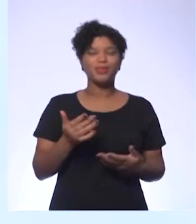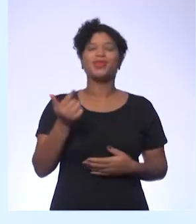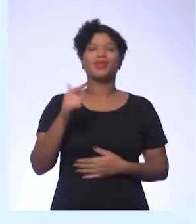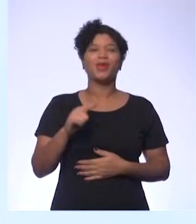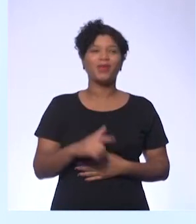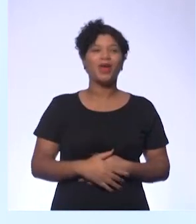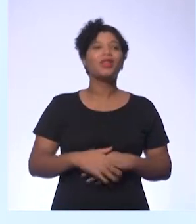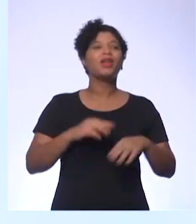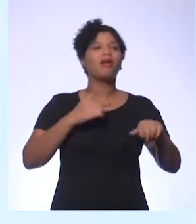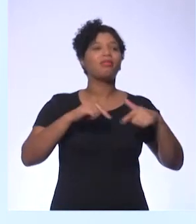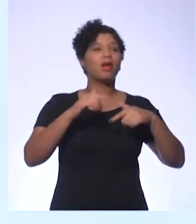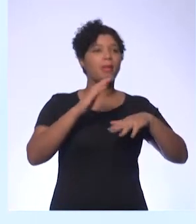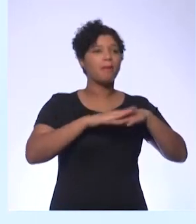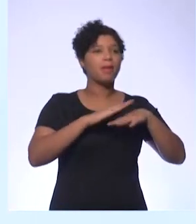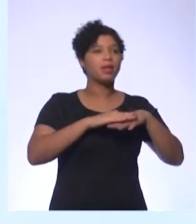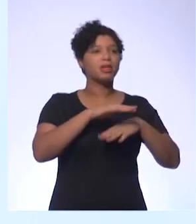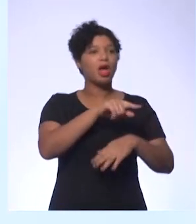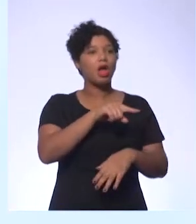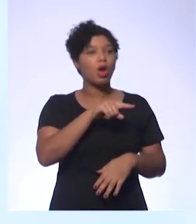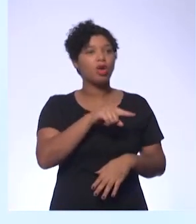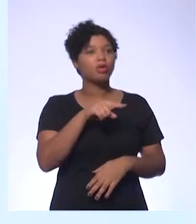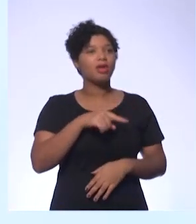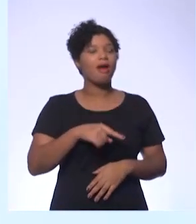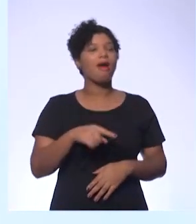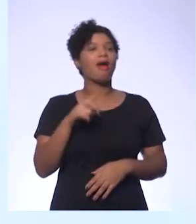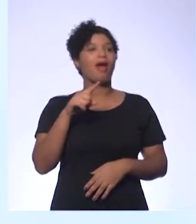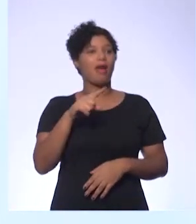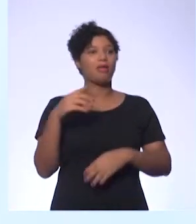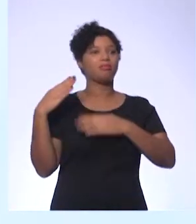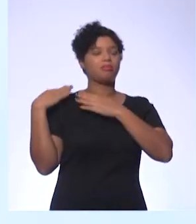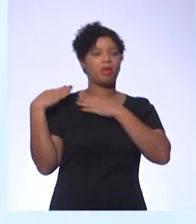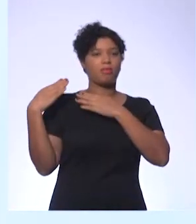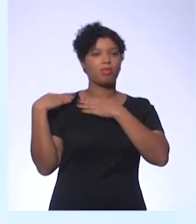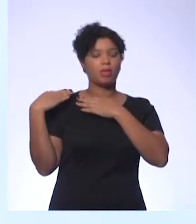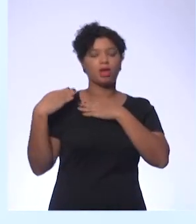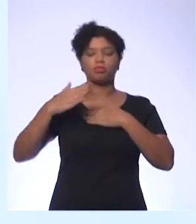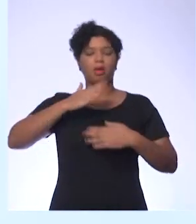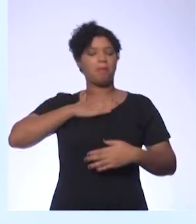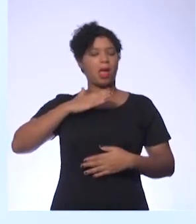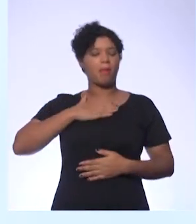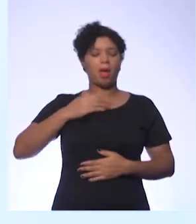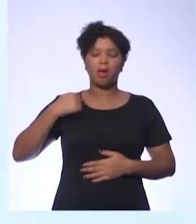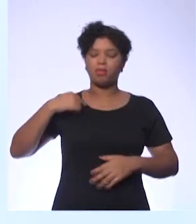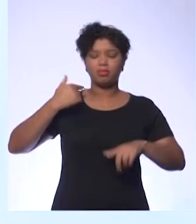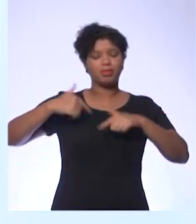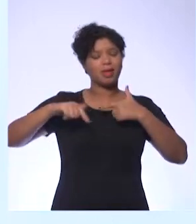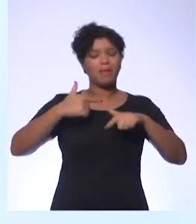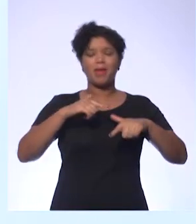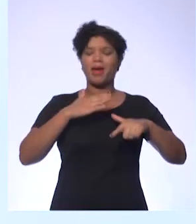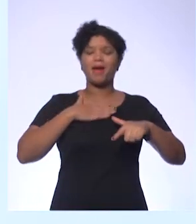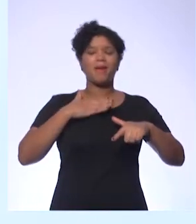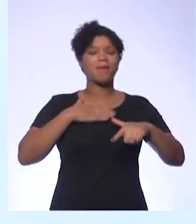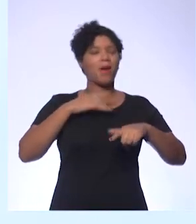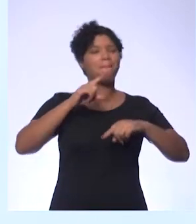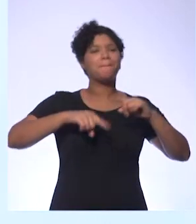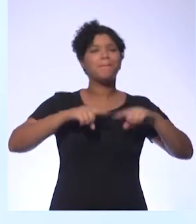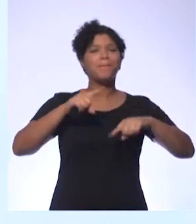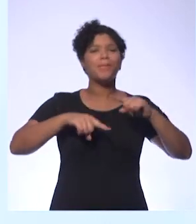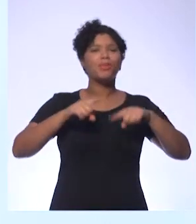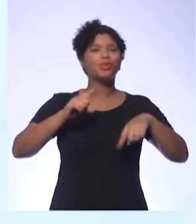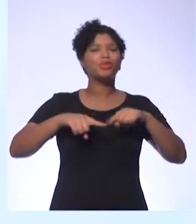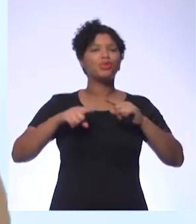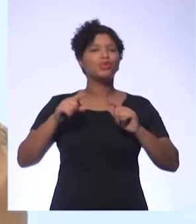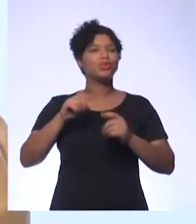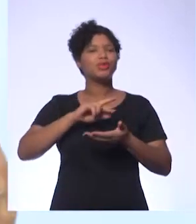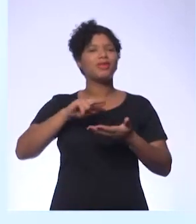artesanal, desculpem, o trabalhador, ele era dono dos meios de produção. Então, o artesão ele era dono dos meios de produção e ele